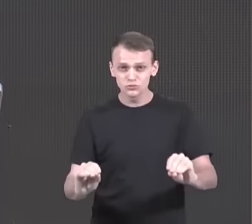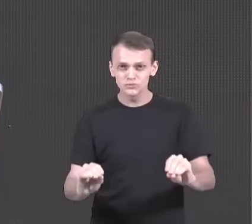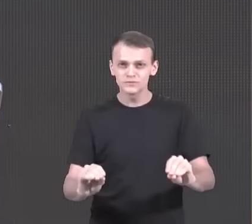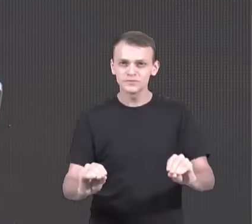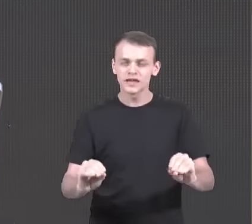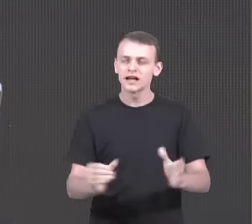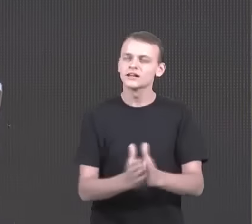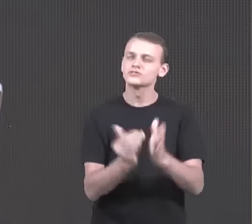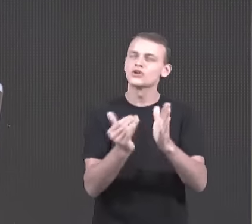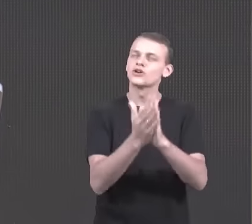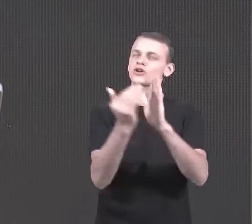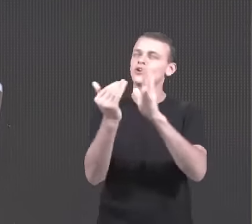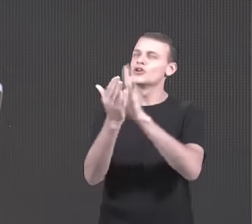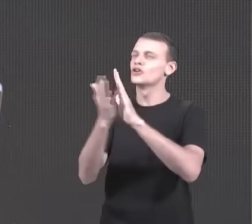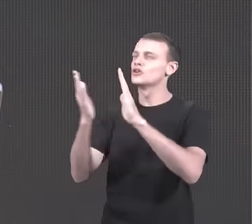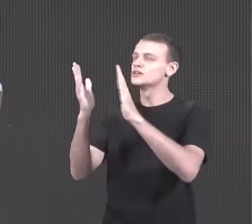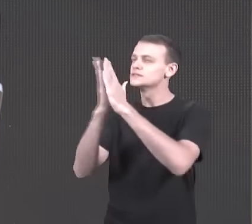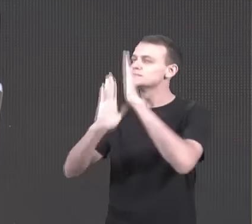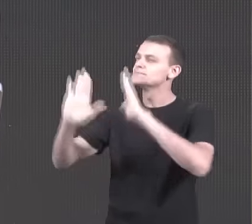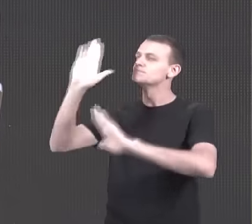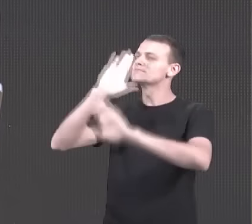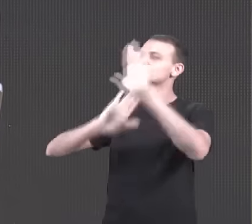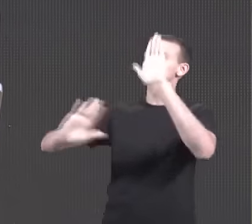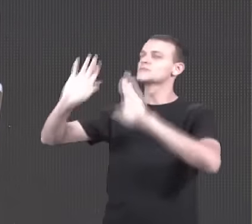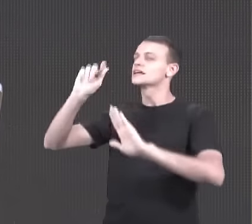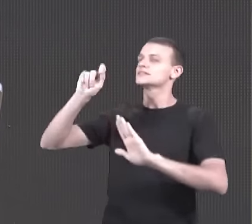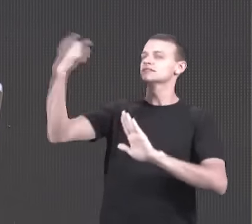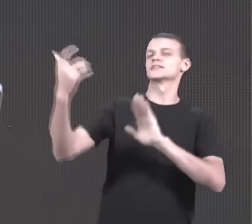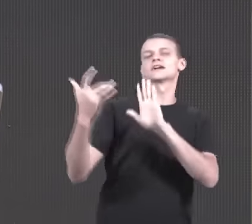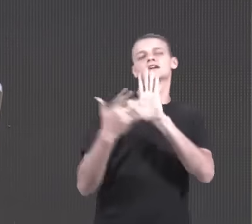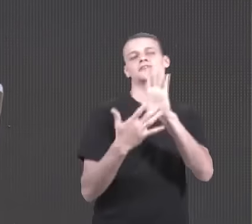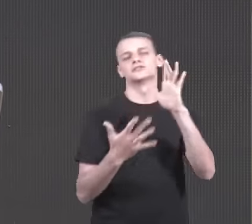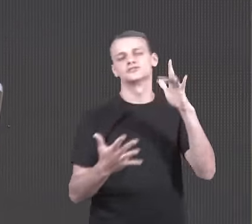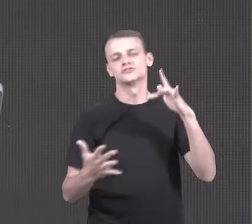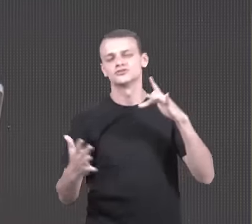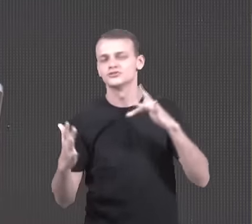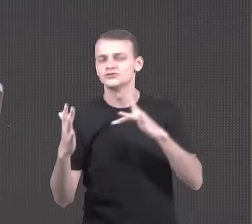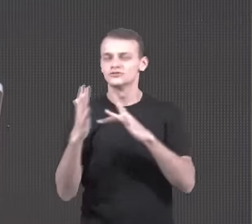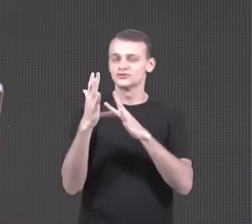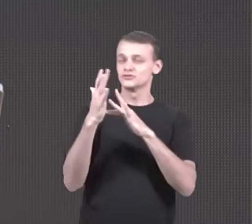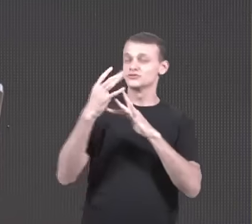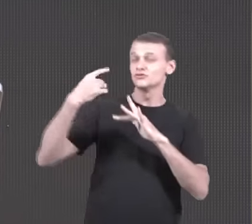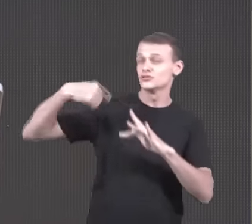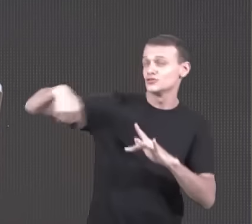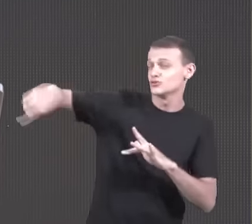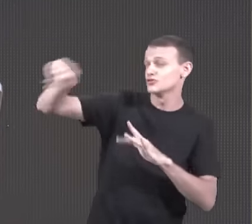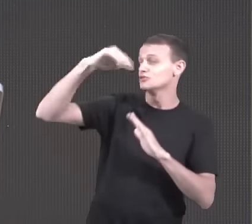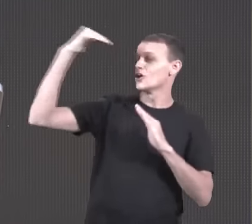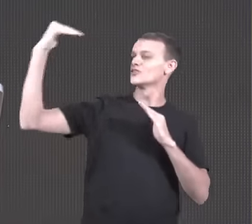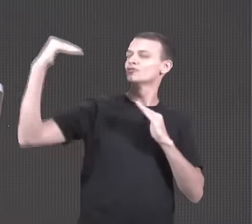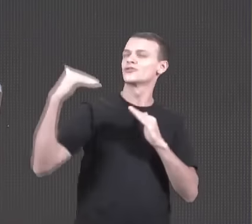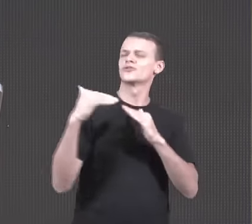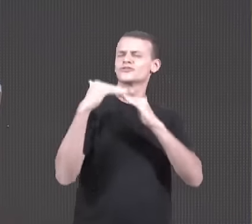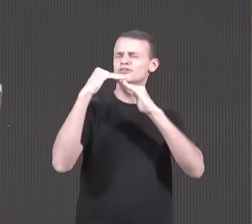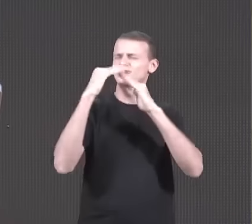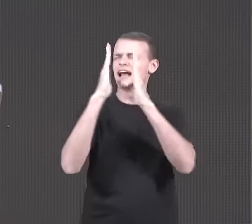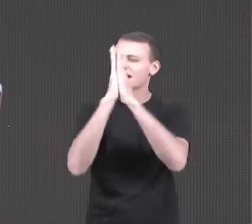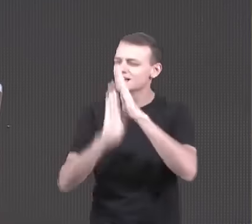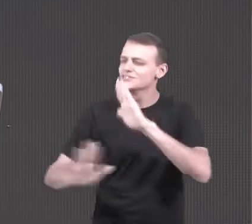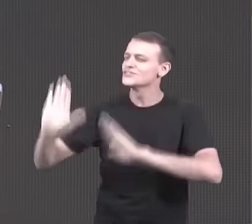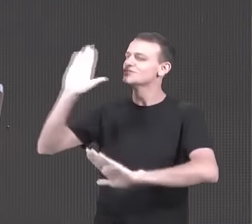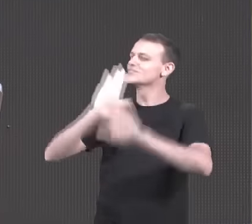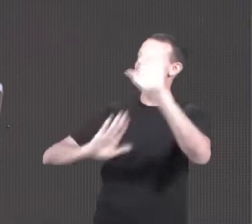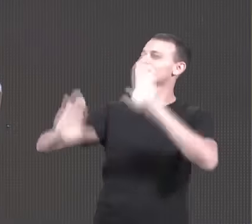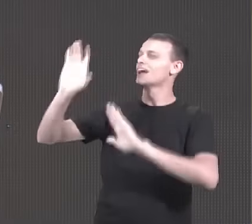teu nome e dignificamos, glorificamos, honramos, adoramos aquele que